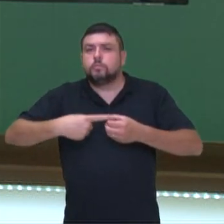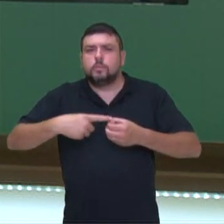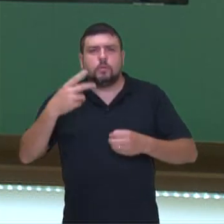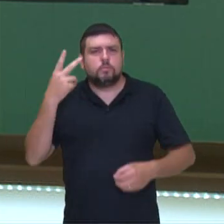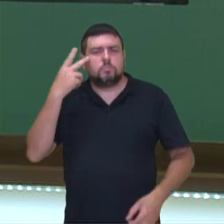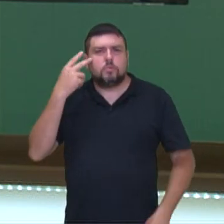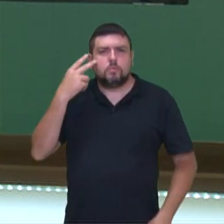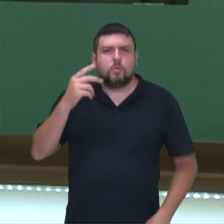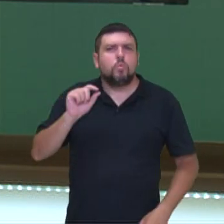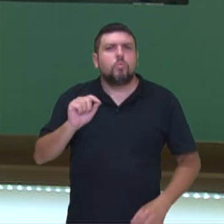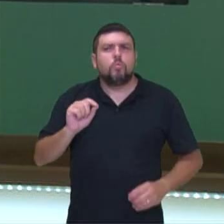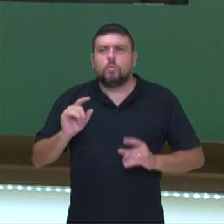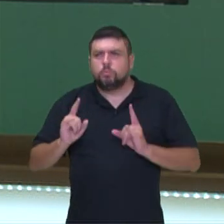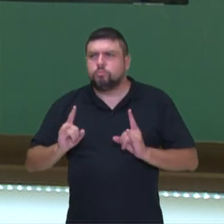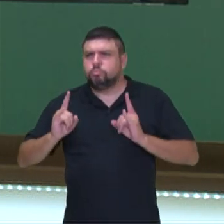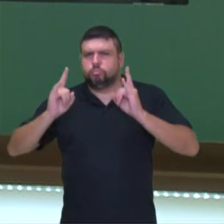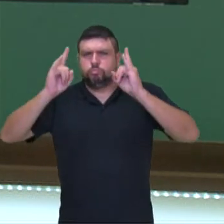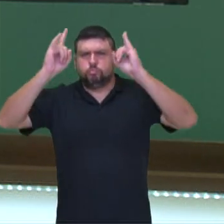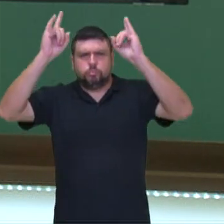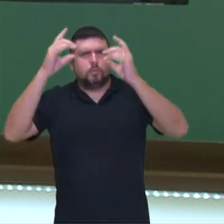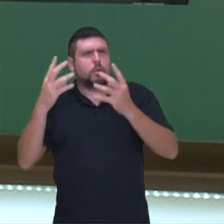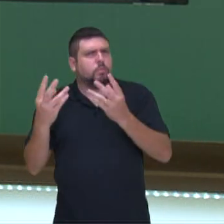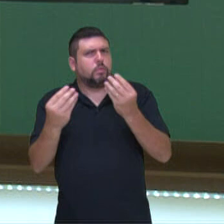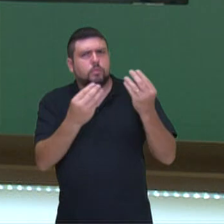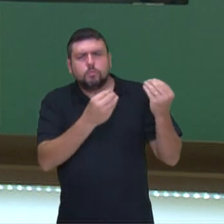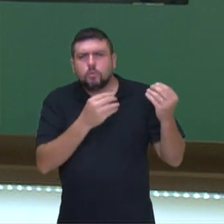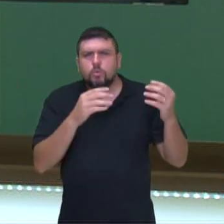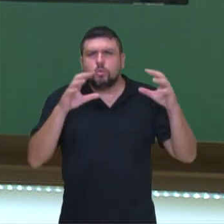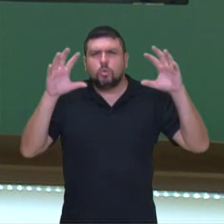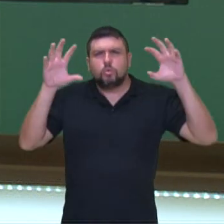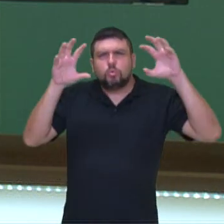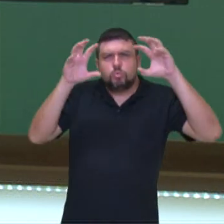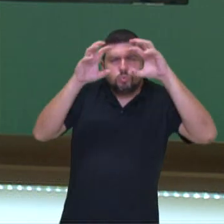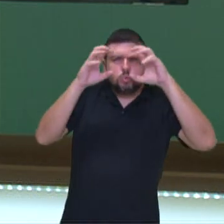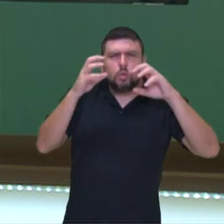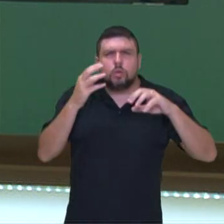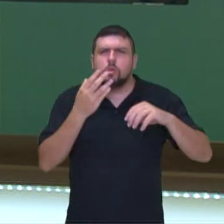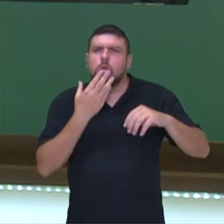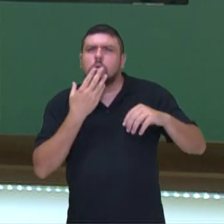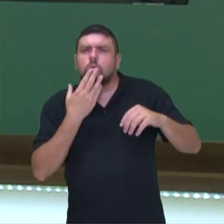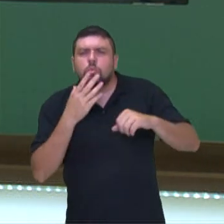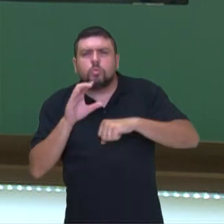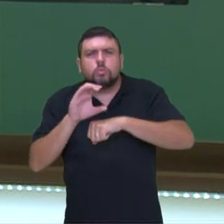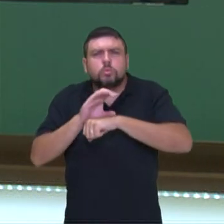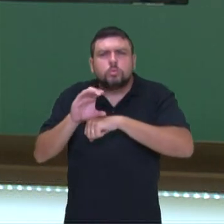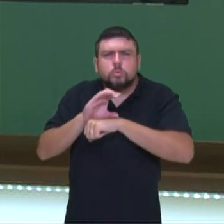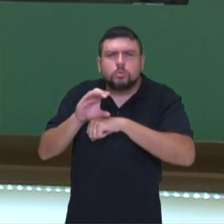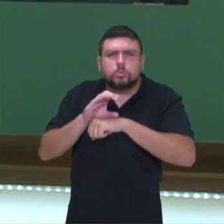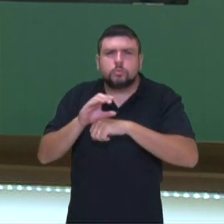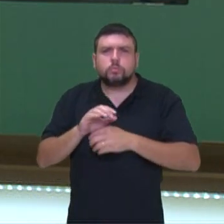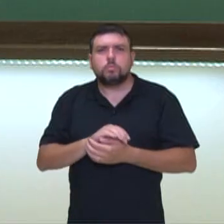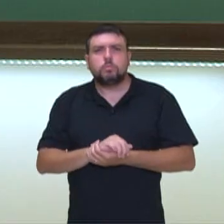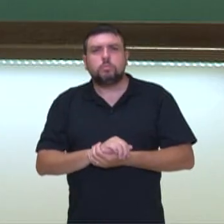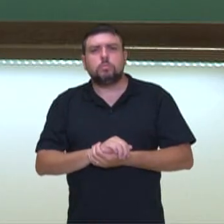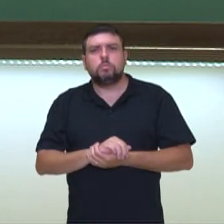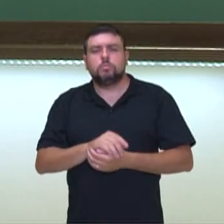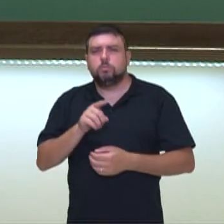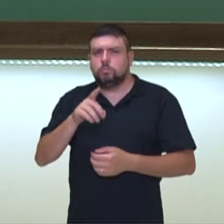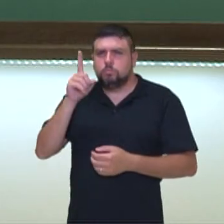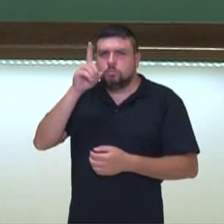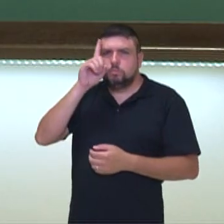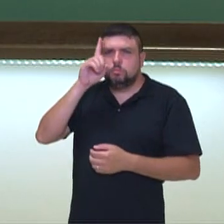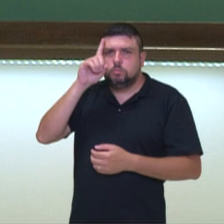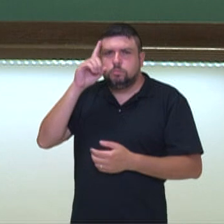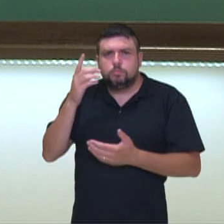são os prédios, é um universo cinza, sem cor, não é verdade? Então você está ali no dia a dia, de estudo,